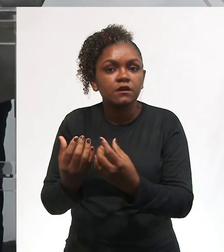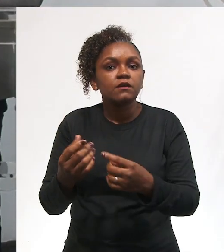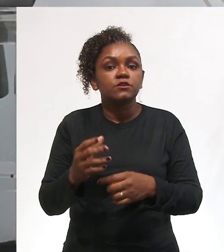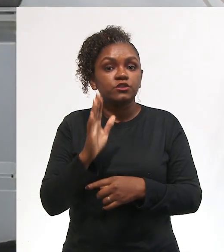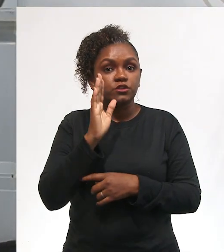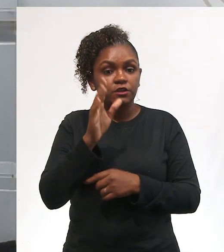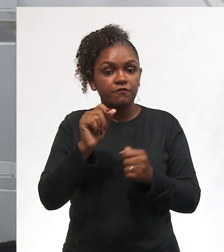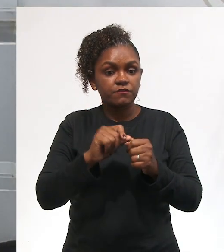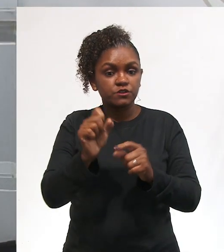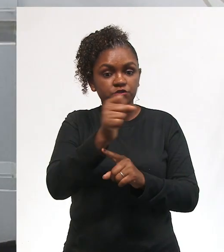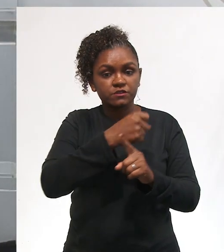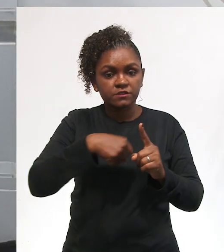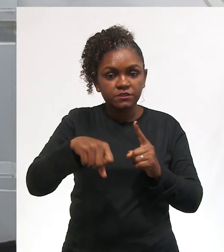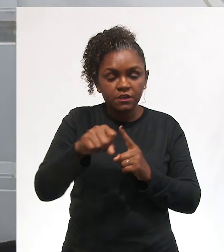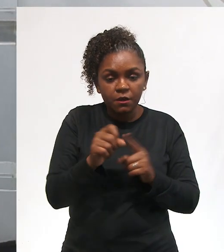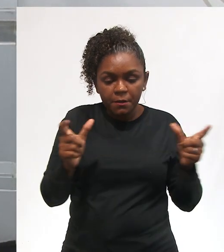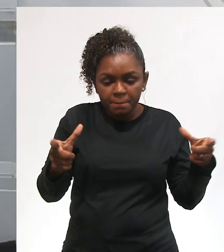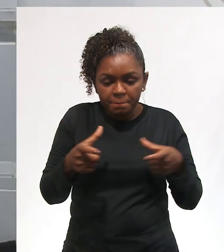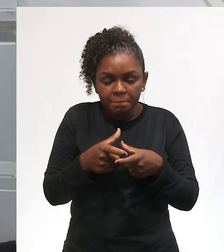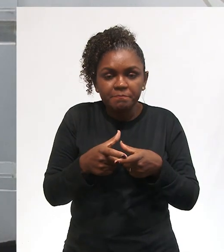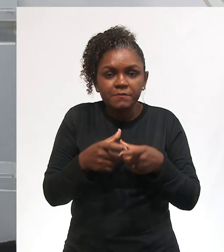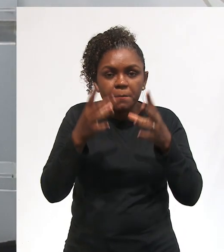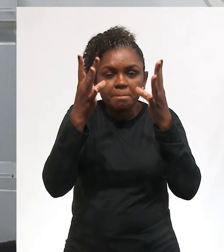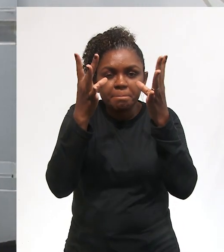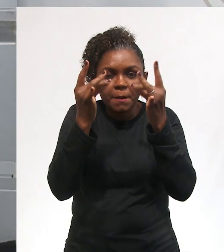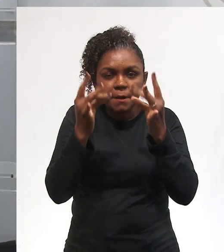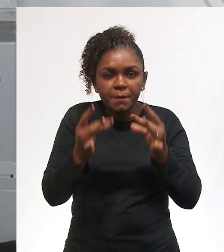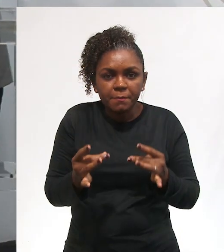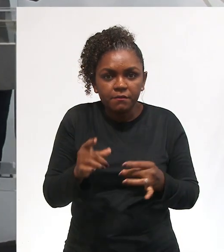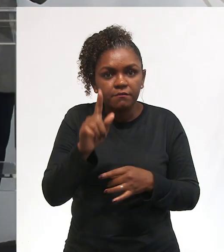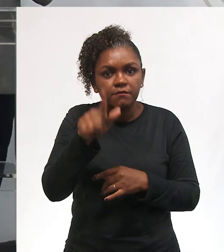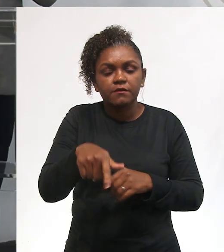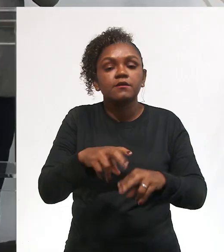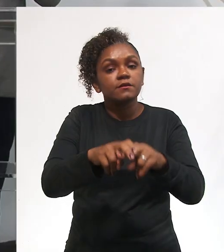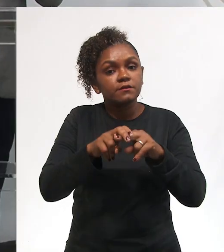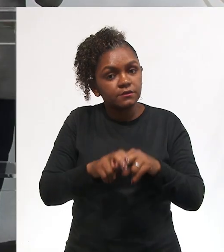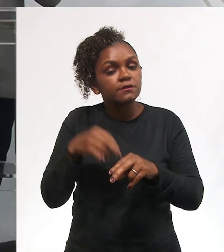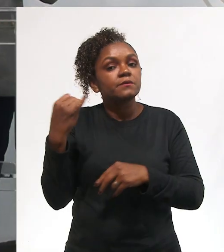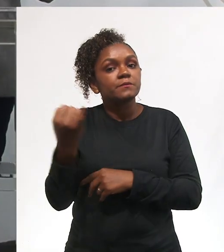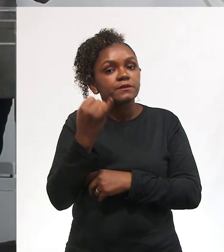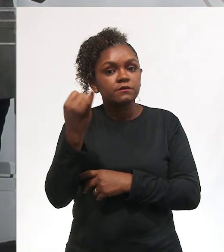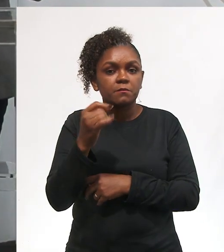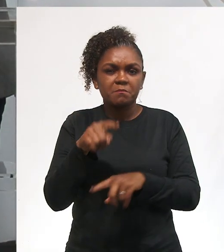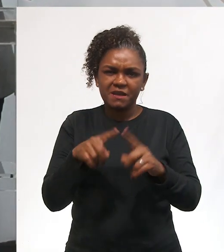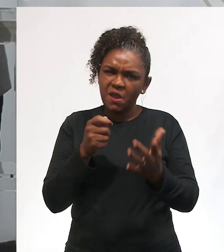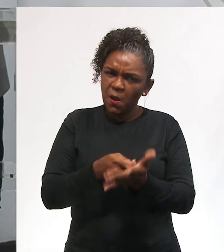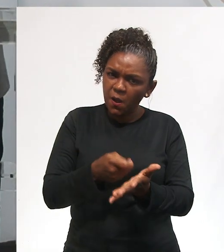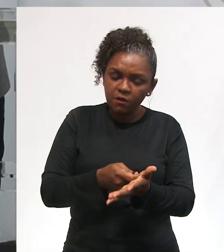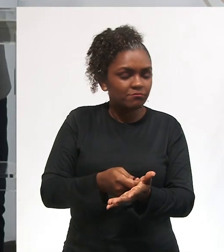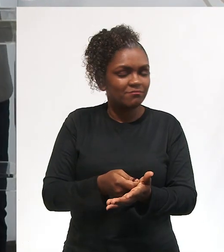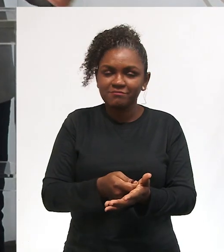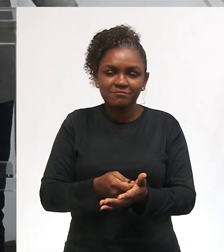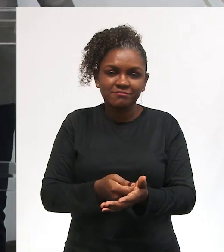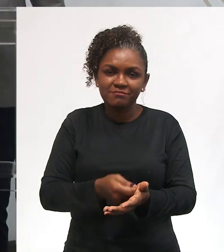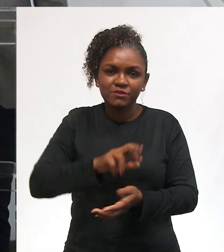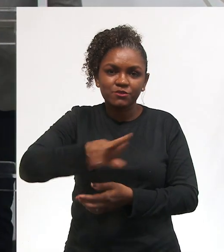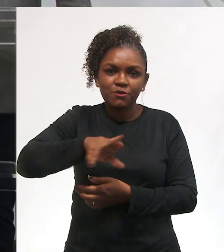social e resolveu fazer uma parte mais detalhada. Pessoal, muito importante trazer para vocês, é obrigatório isso? Não é